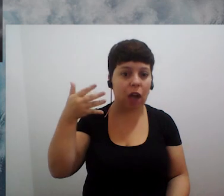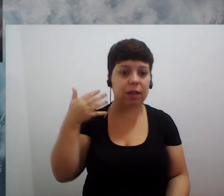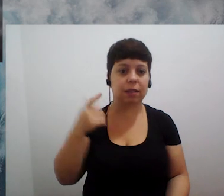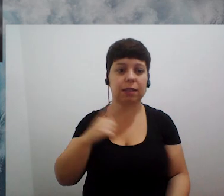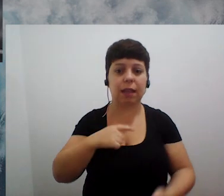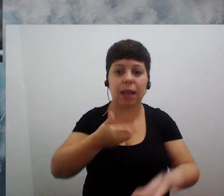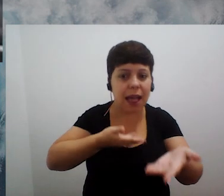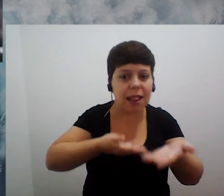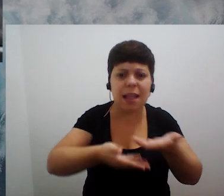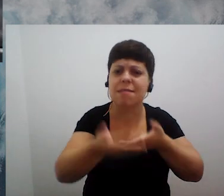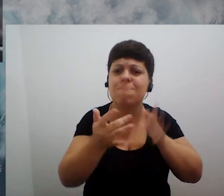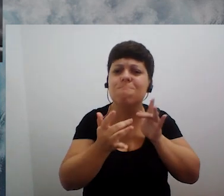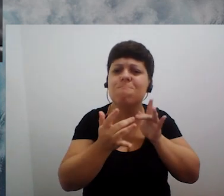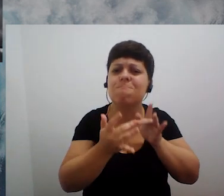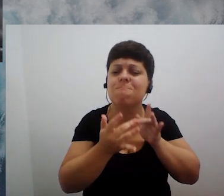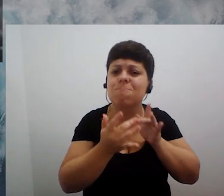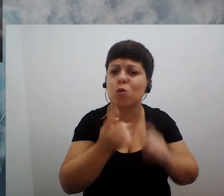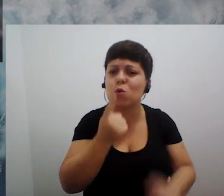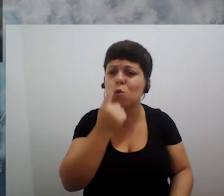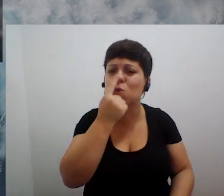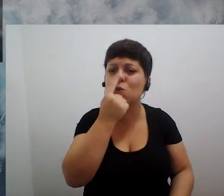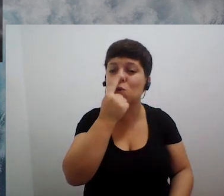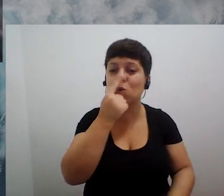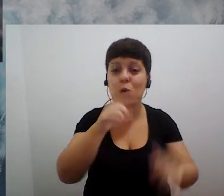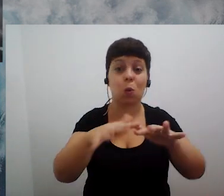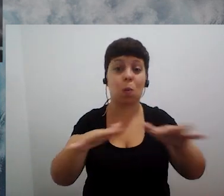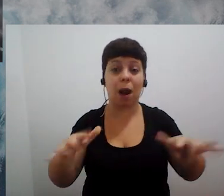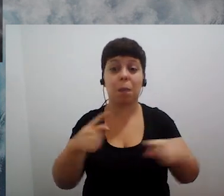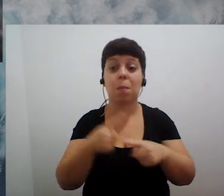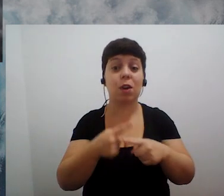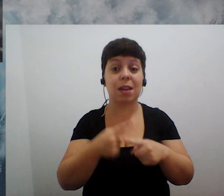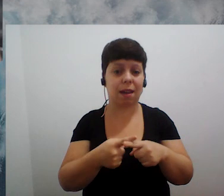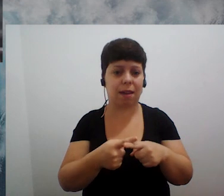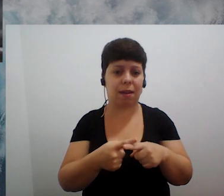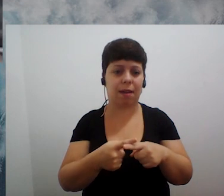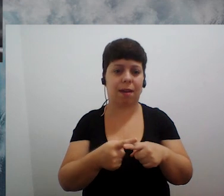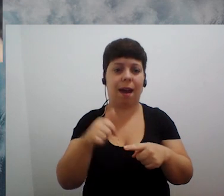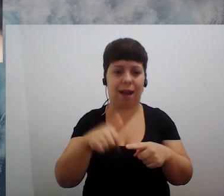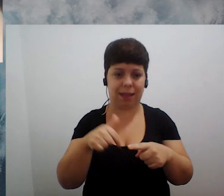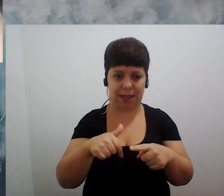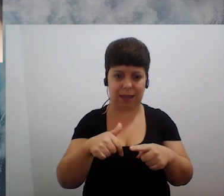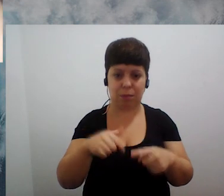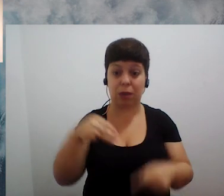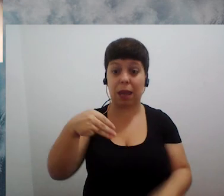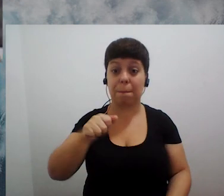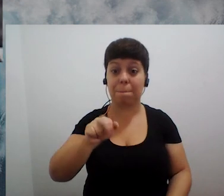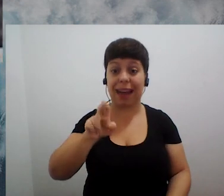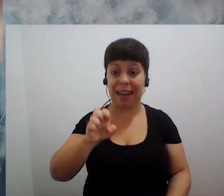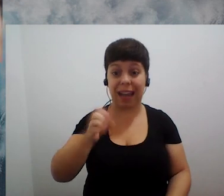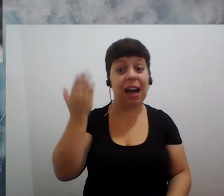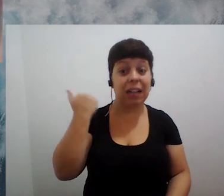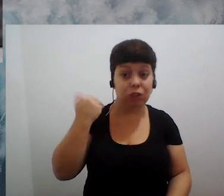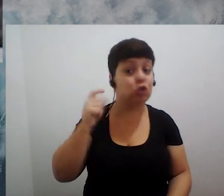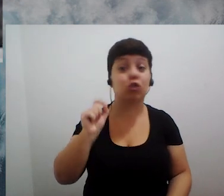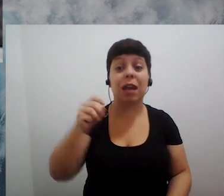caso, né, a gente tem uma relação muito próxima com o mar. Por quê? Vários lugares aqui do Complexo da Maré, né, porque